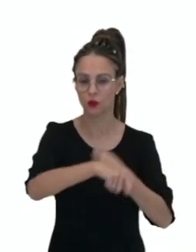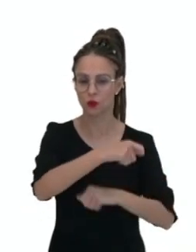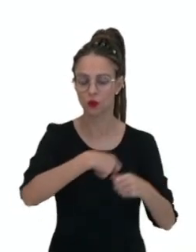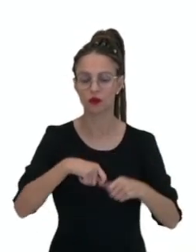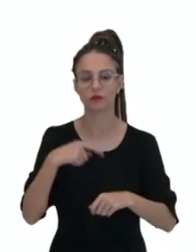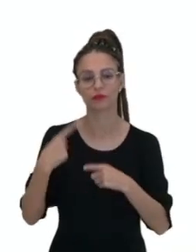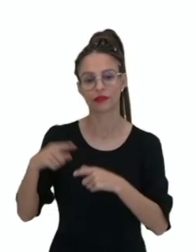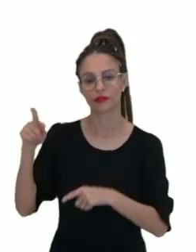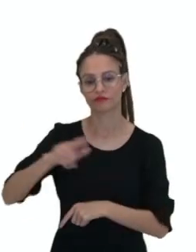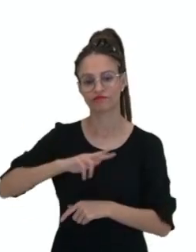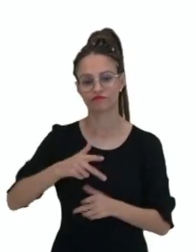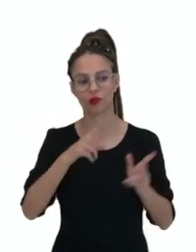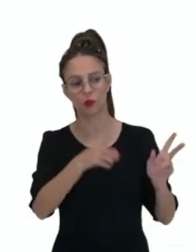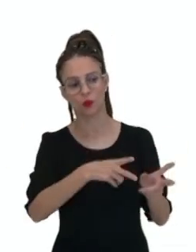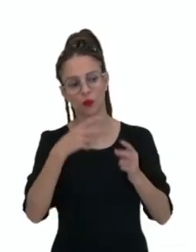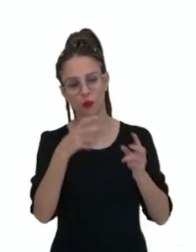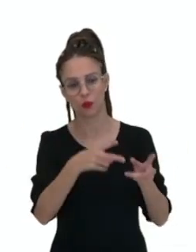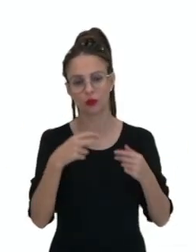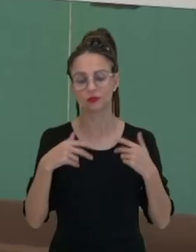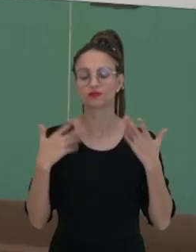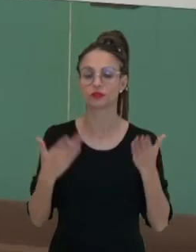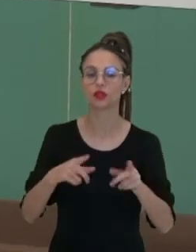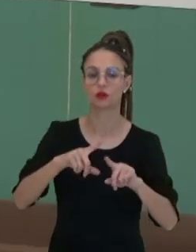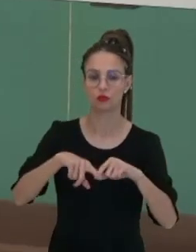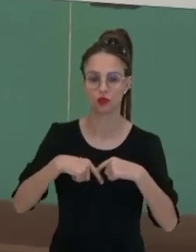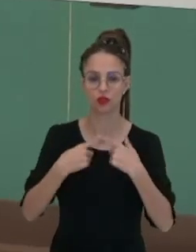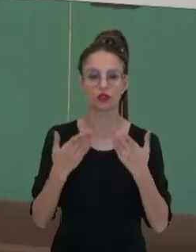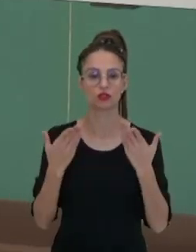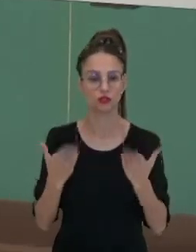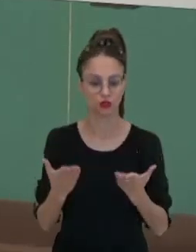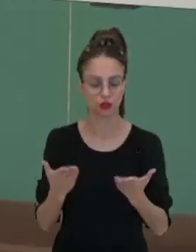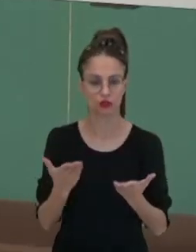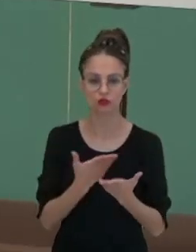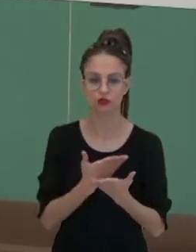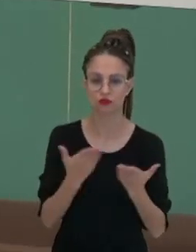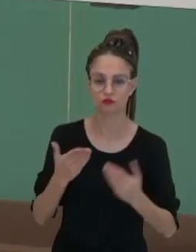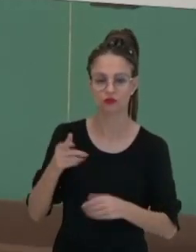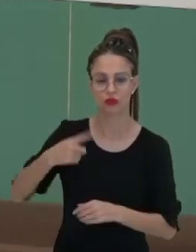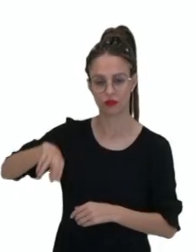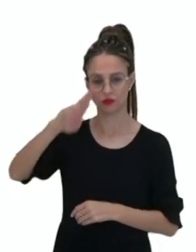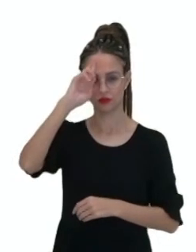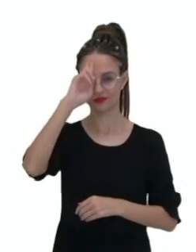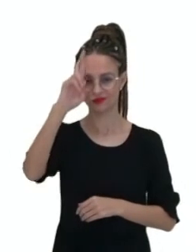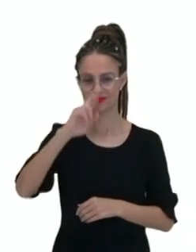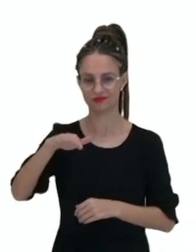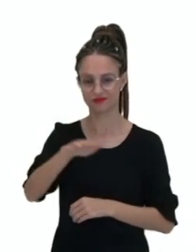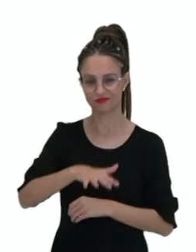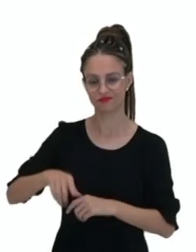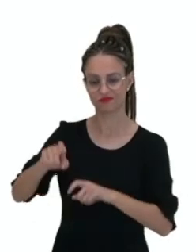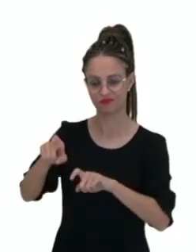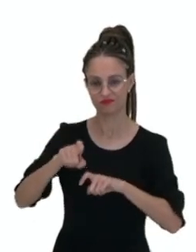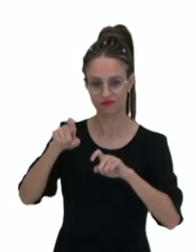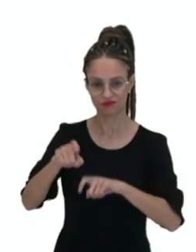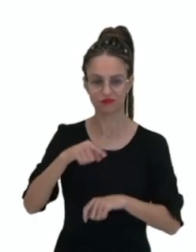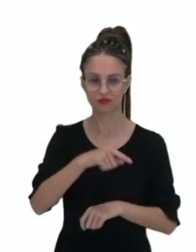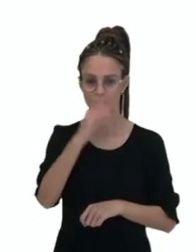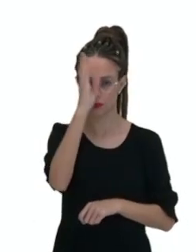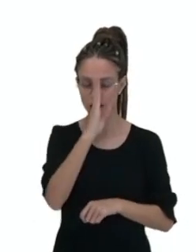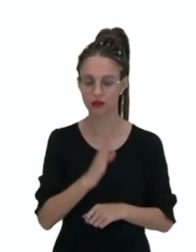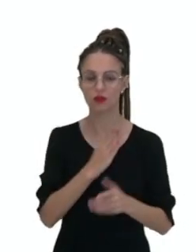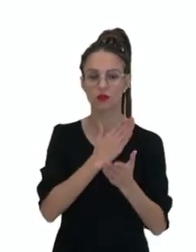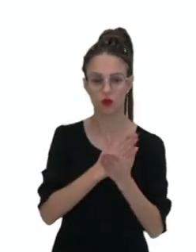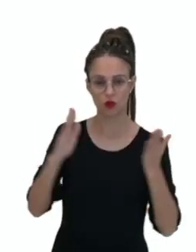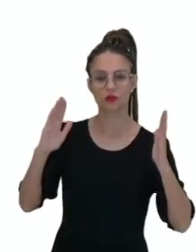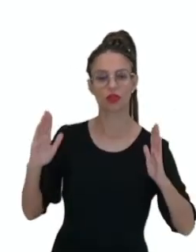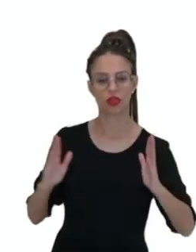conseguir vantagens. Por conta disso, os senhores do engenho e proprietários rurais brasileiros passaram a